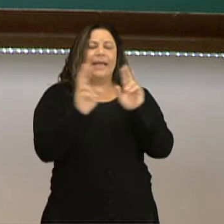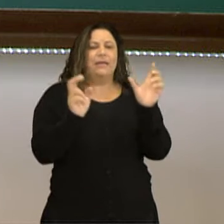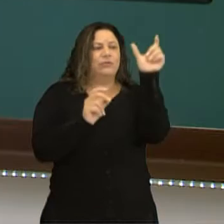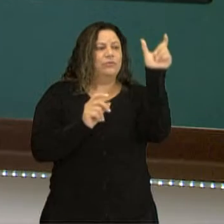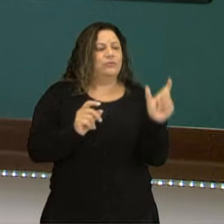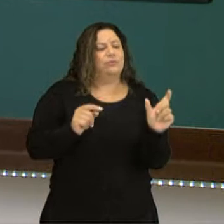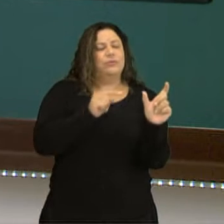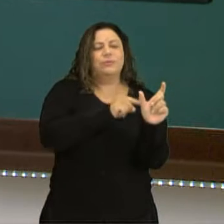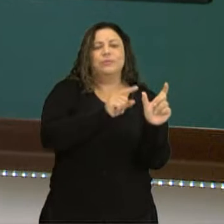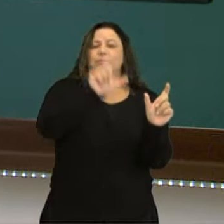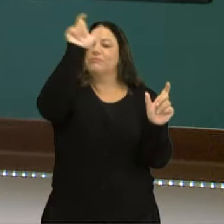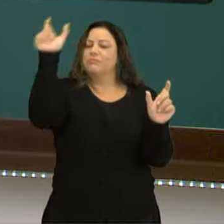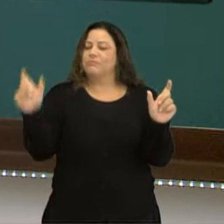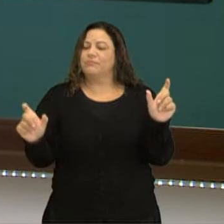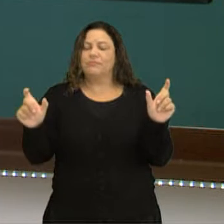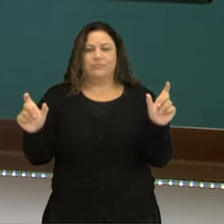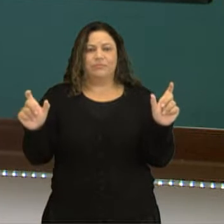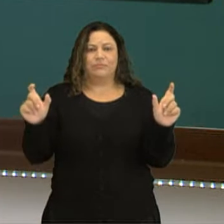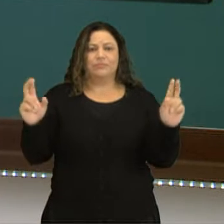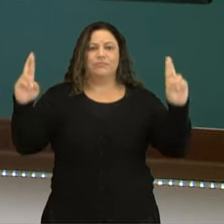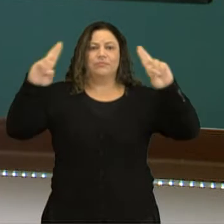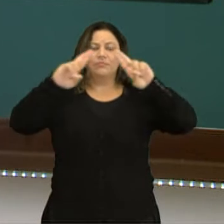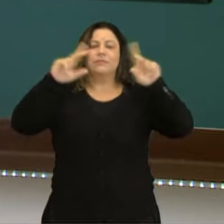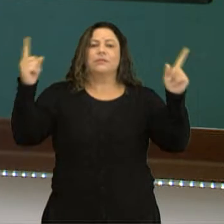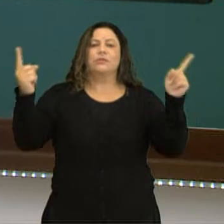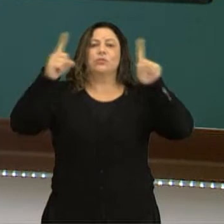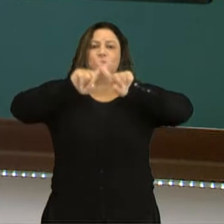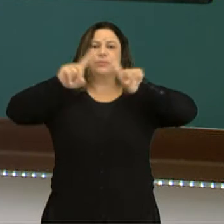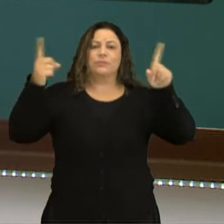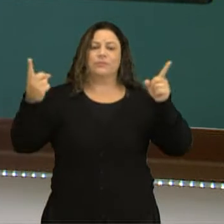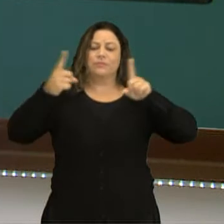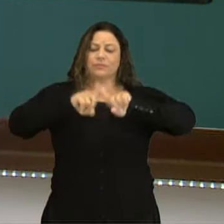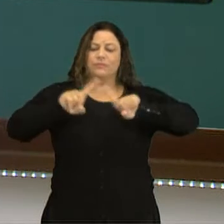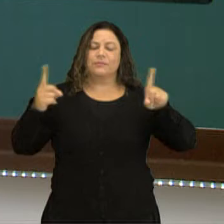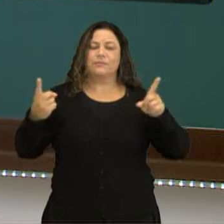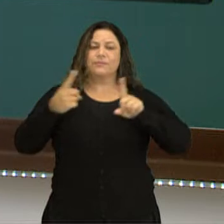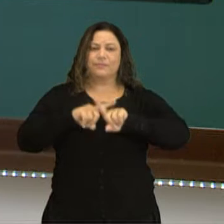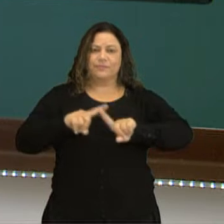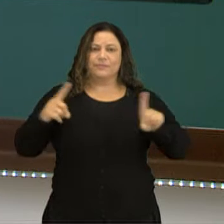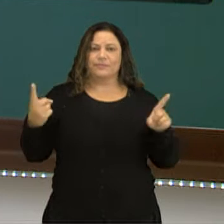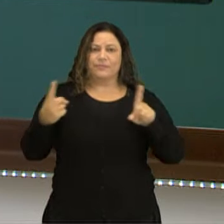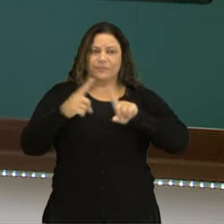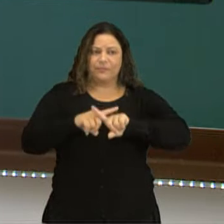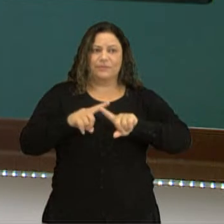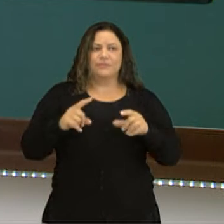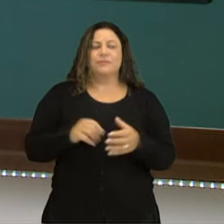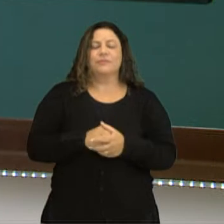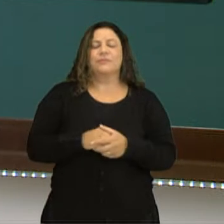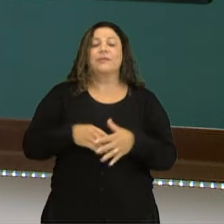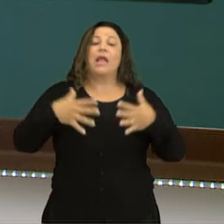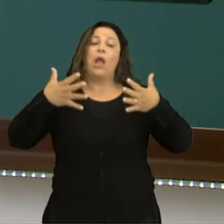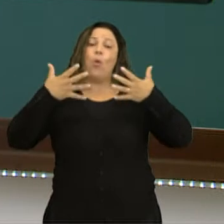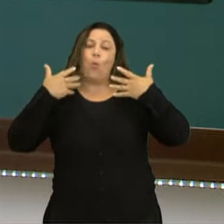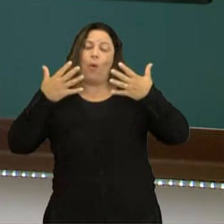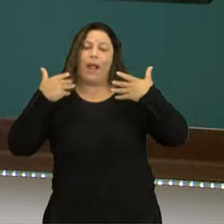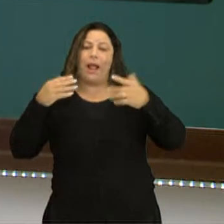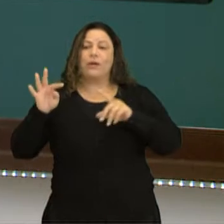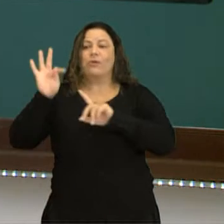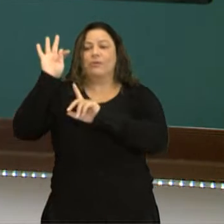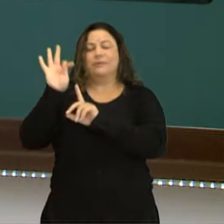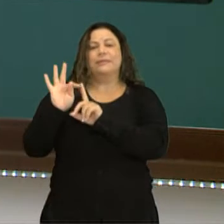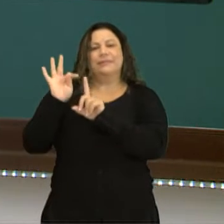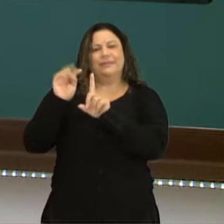da direita com os conceitos de calor e temperatura. A coluna da direita tem calor e temperatura e você